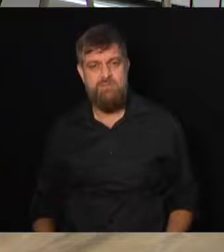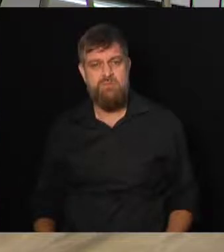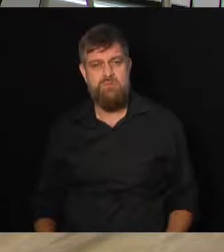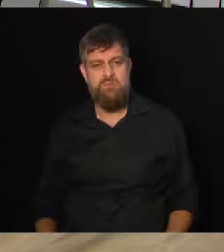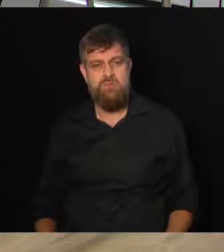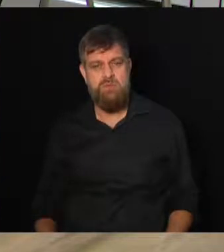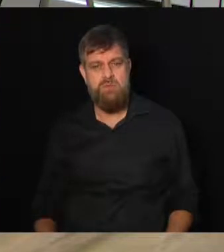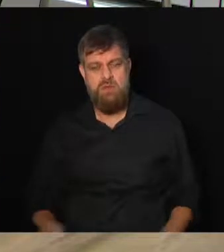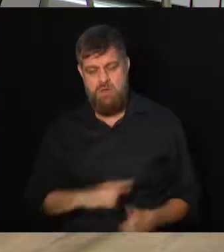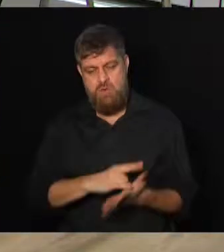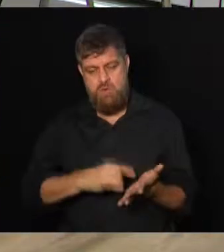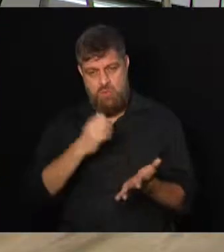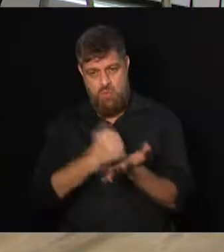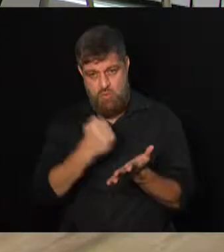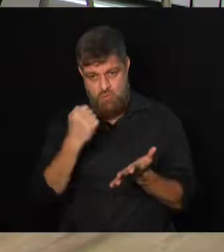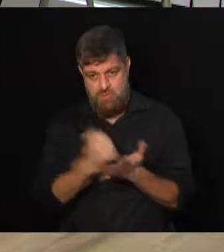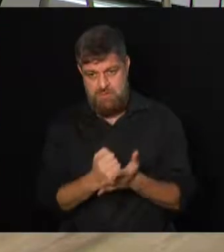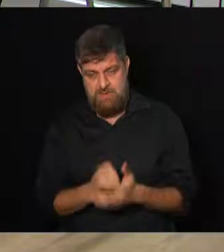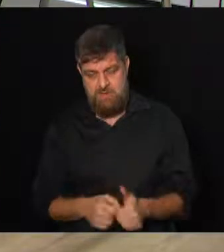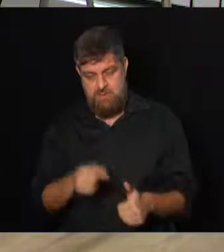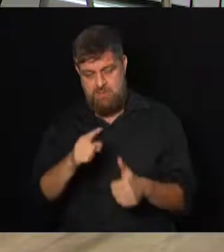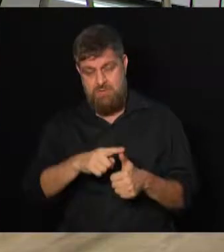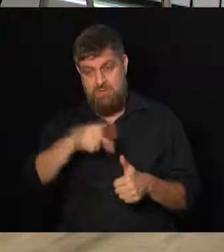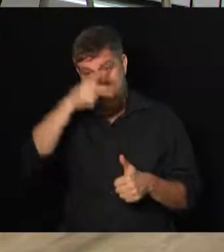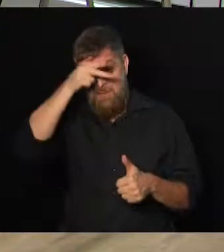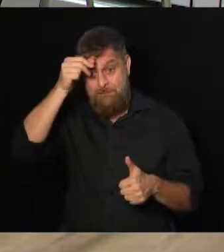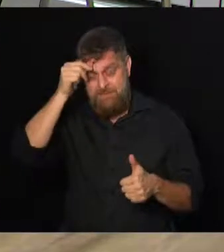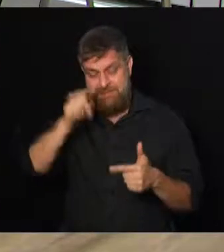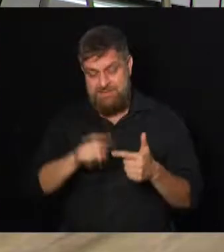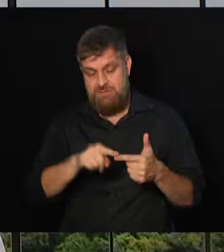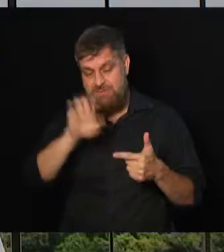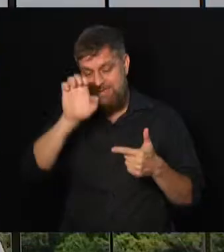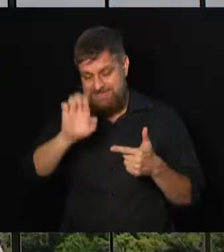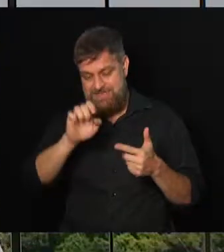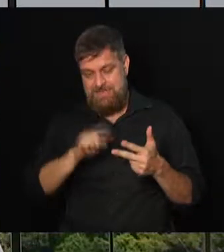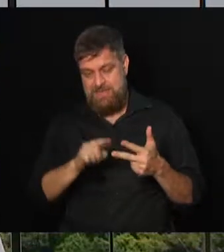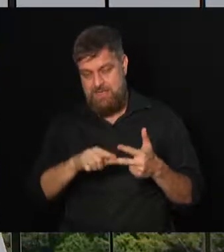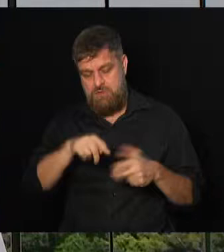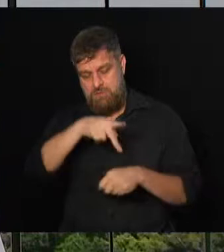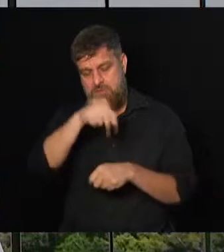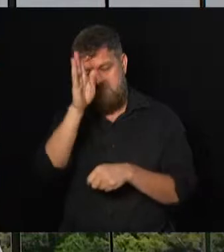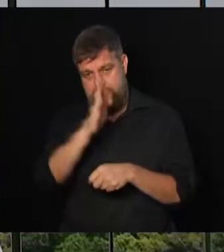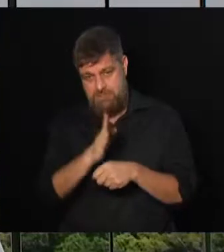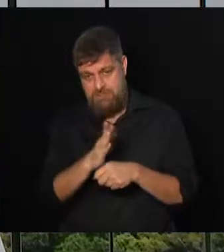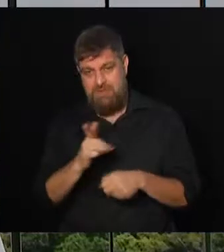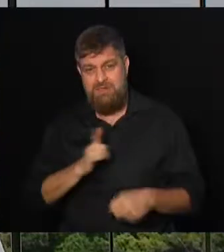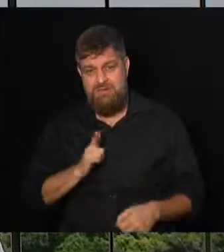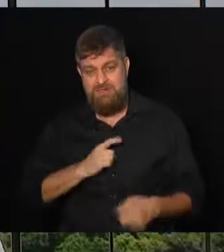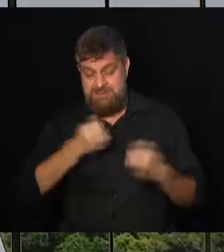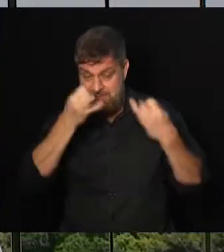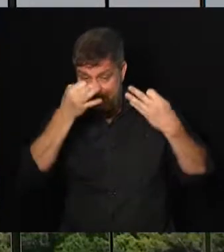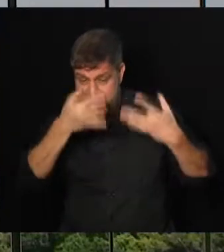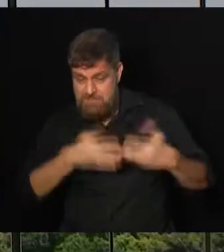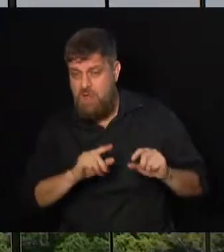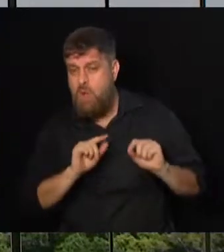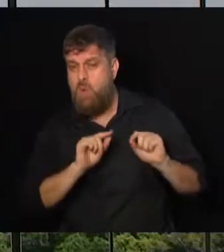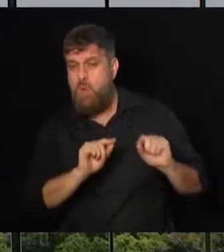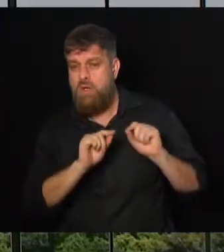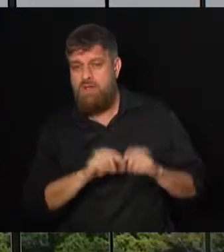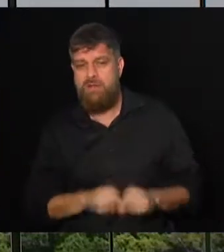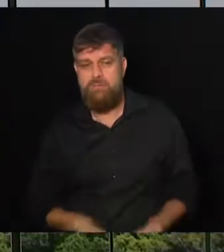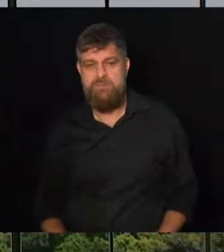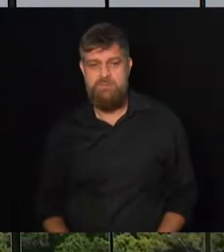o contrato tripartite, né, ele tem que ser... o nome é autoexplicativo. Uma